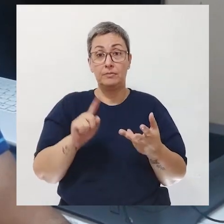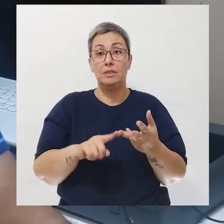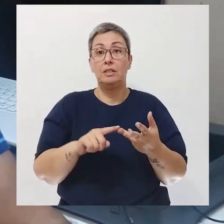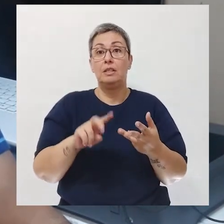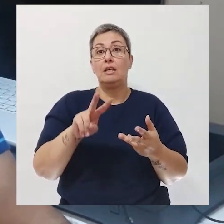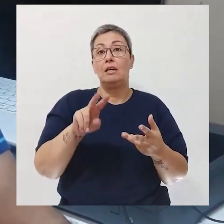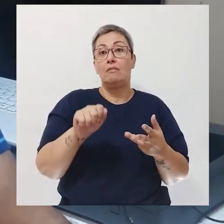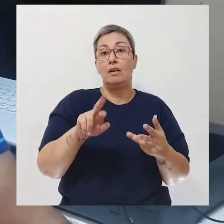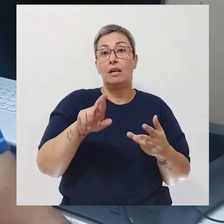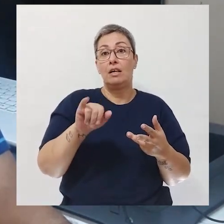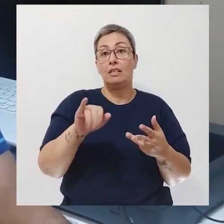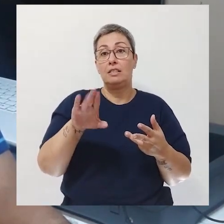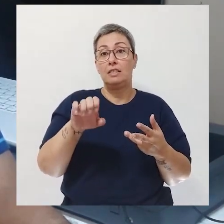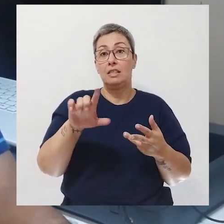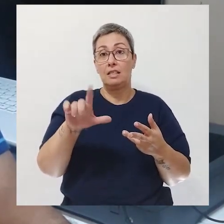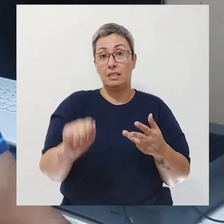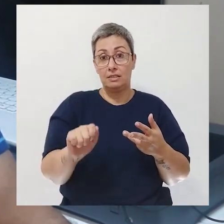ou